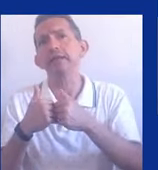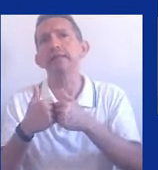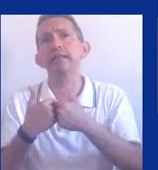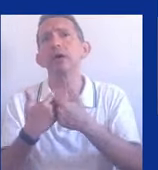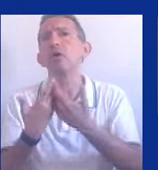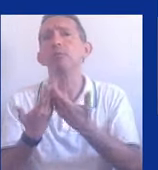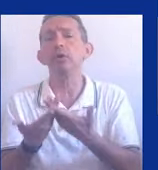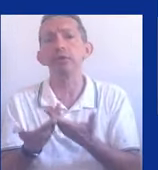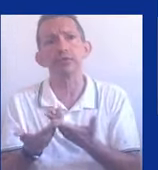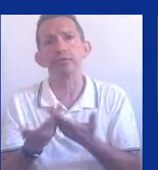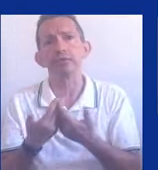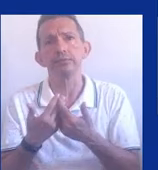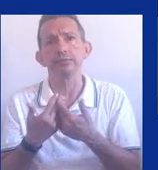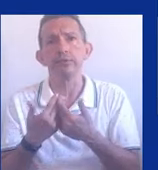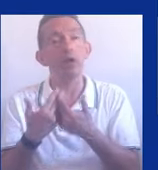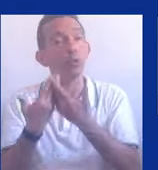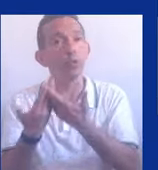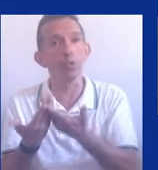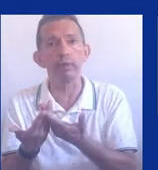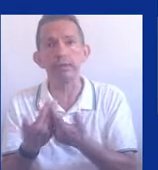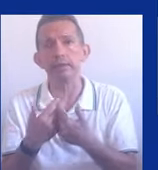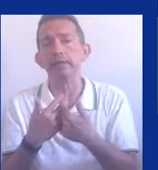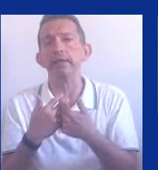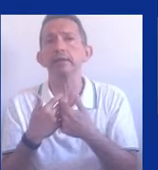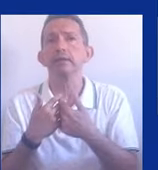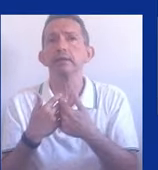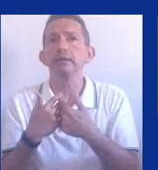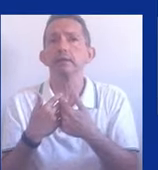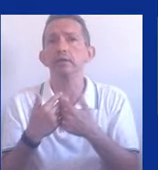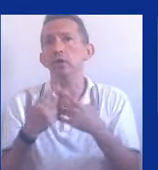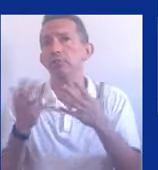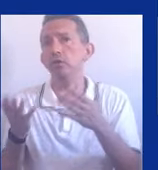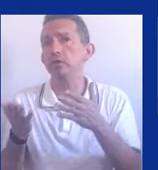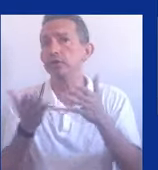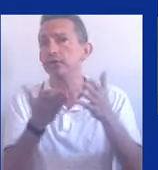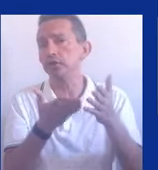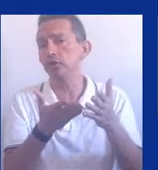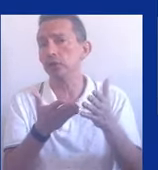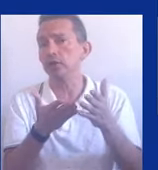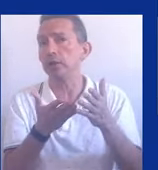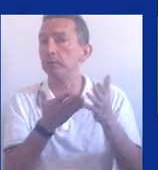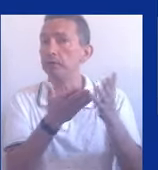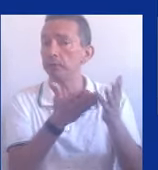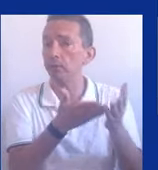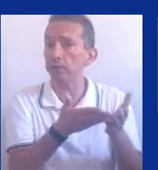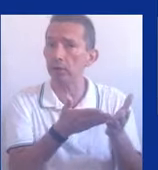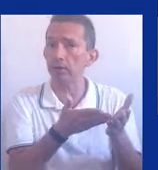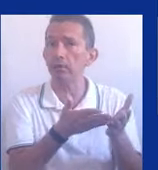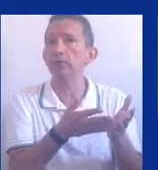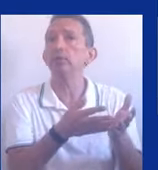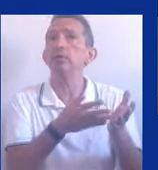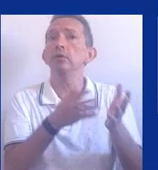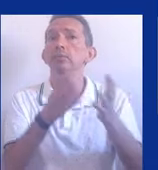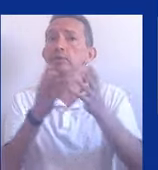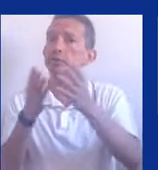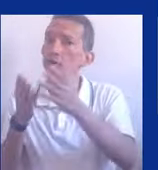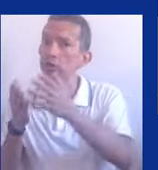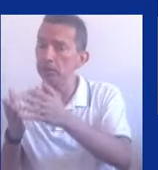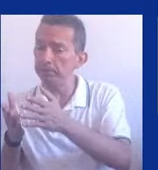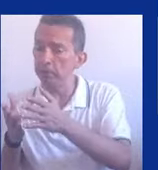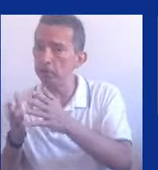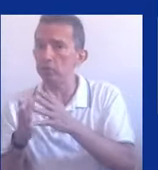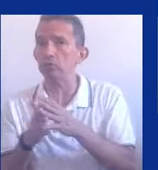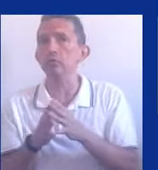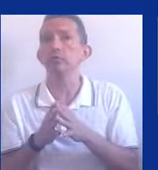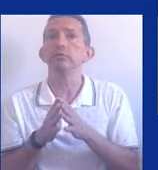vai sintetizar hormônios, algumas, né? E hormônios, se for de origem, ele pode ser proteico ou pode ser de